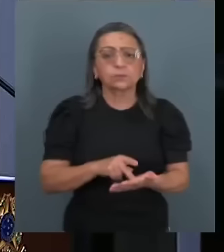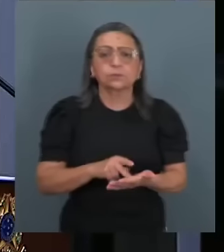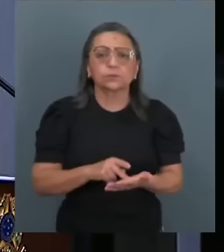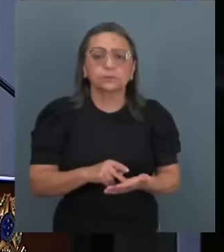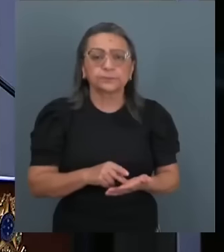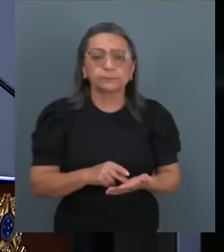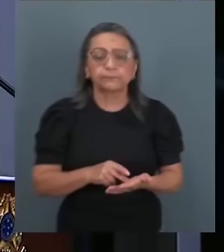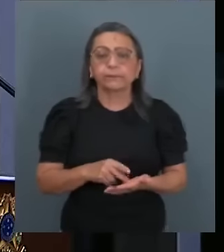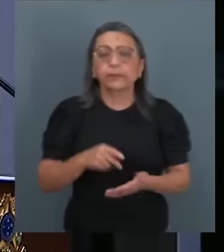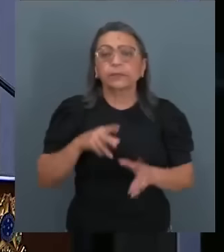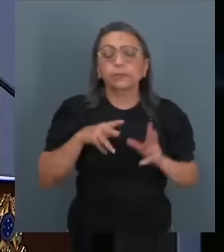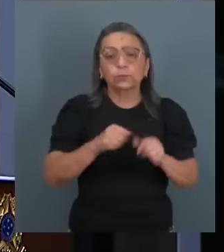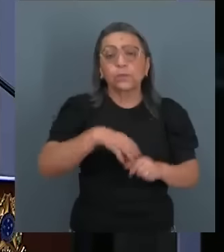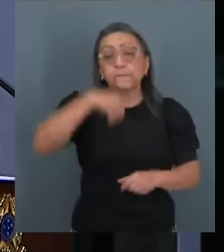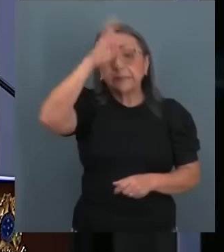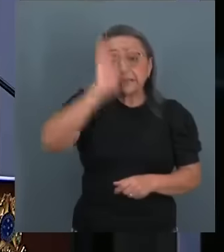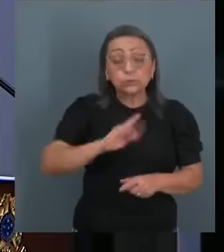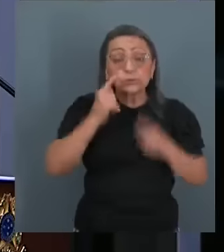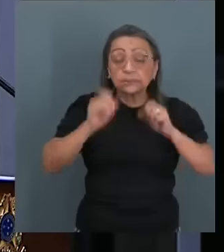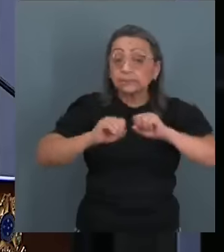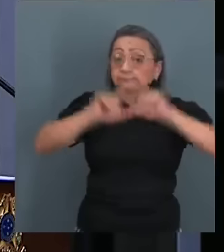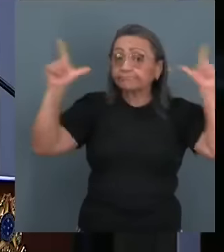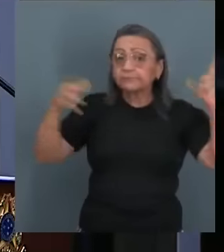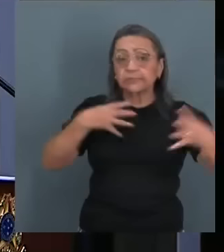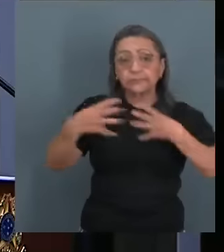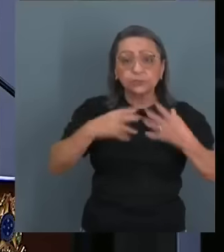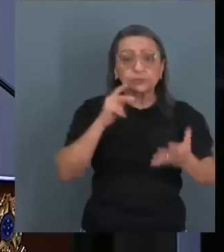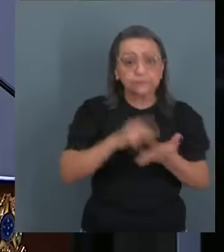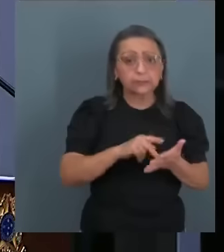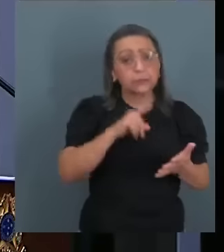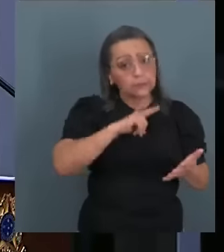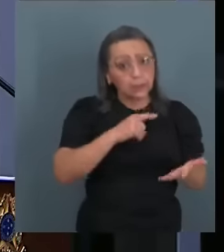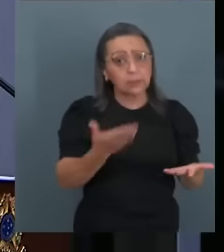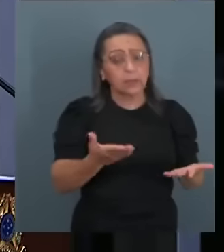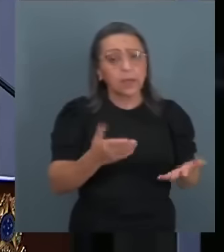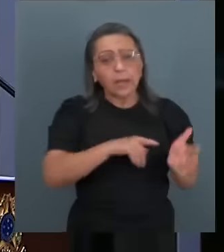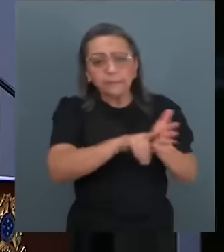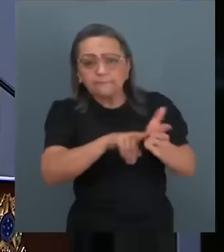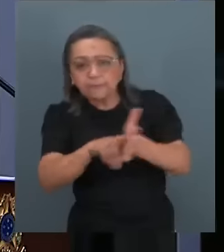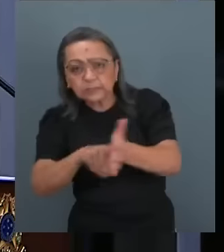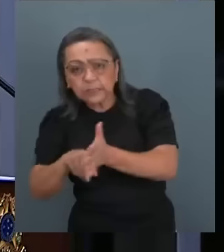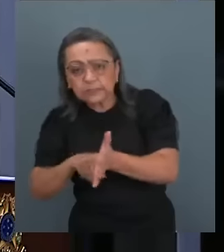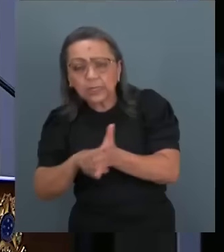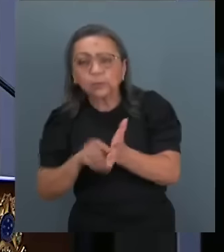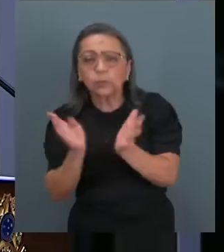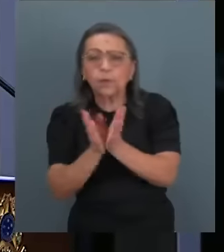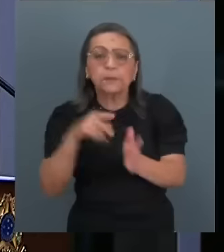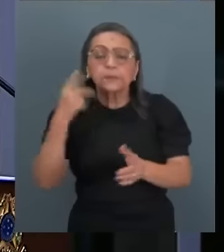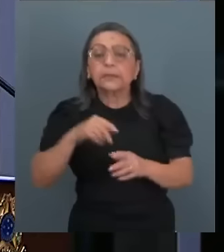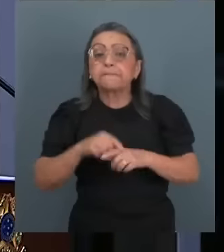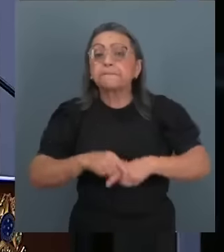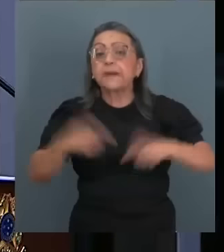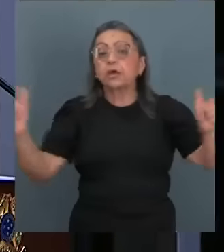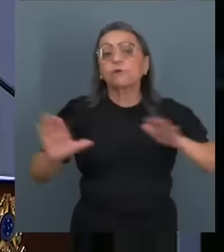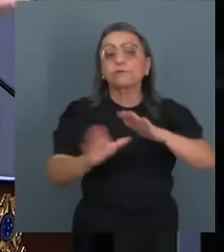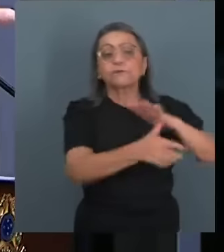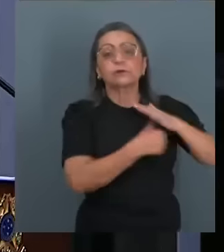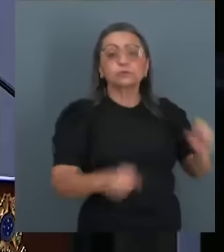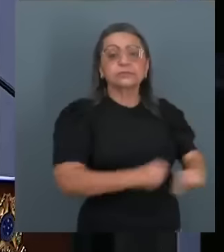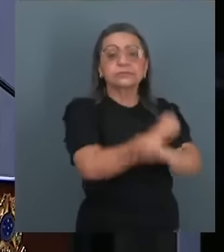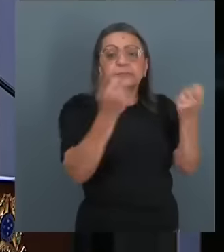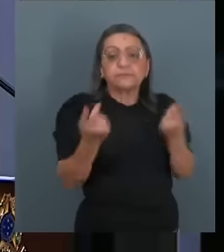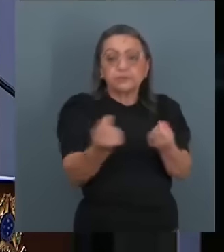o Brasil seja passado a limpo, de fato, que tenha a investigação parlamentar da maior fraude do sistema financeiro do